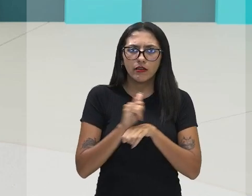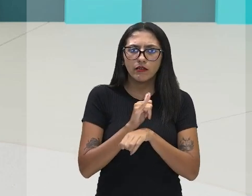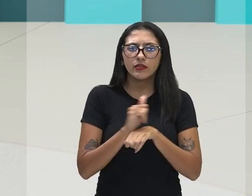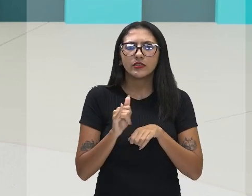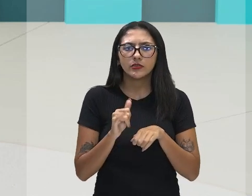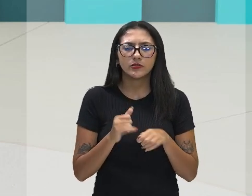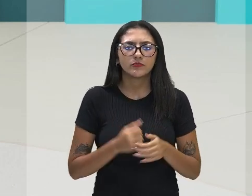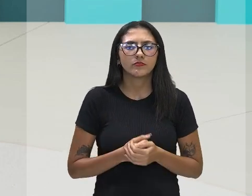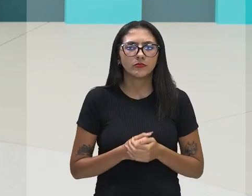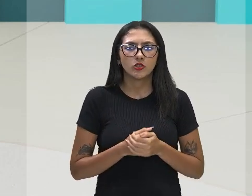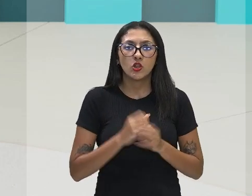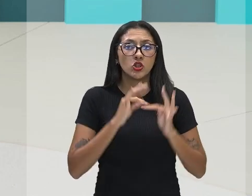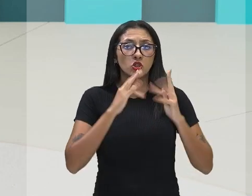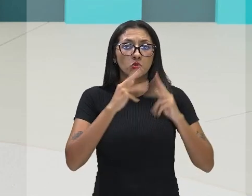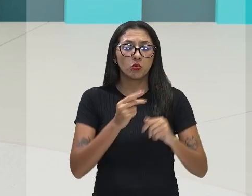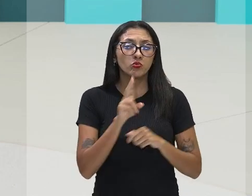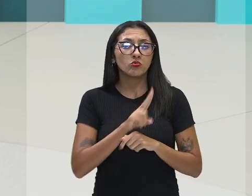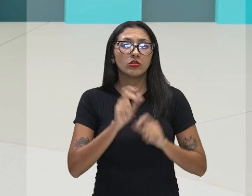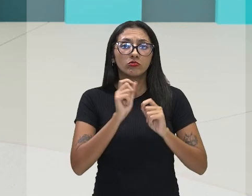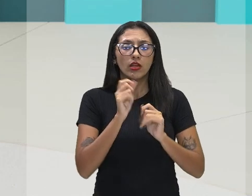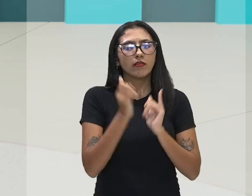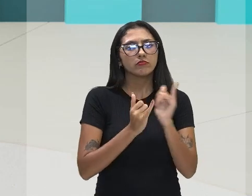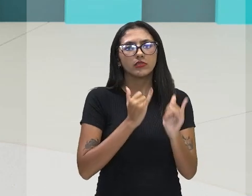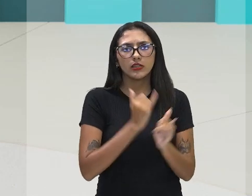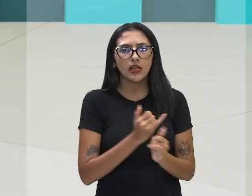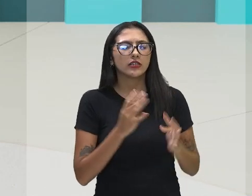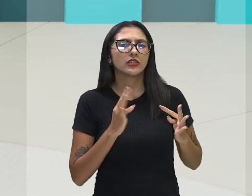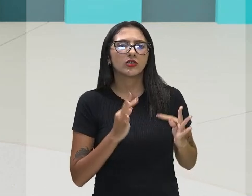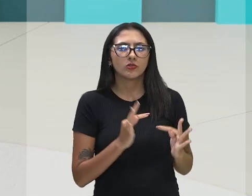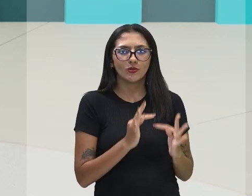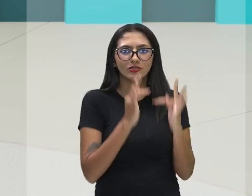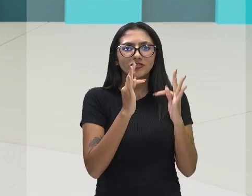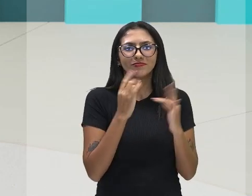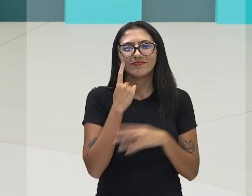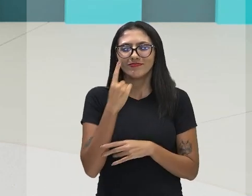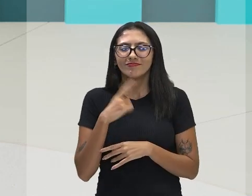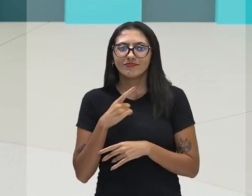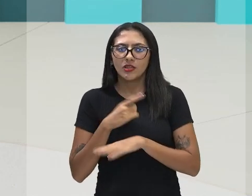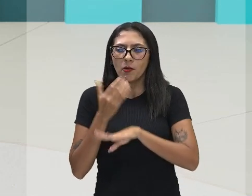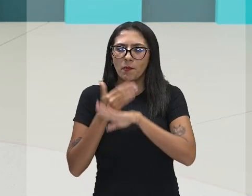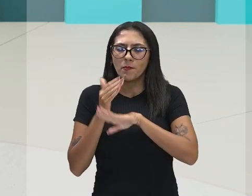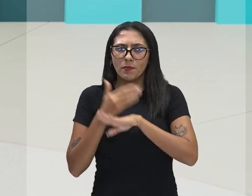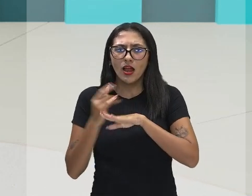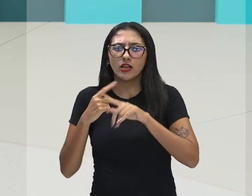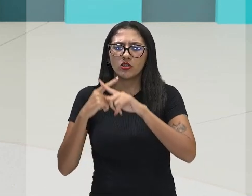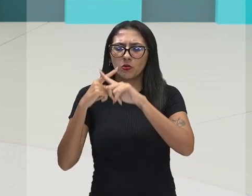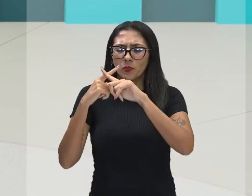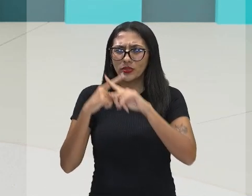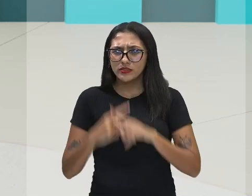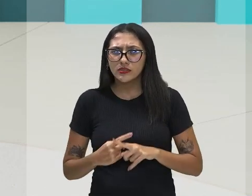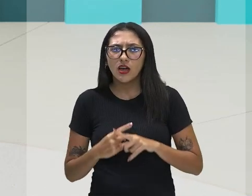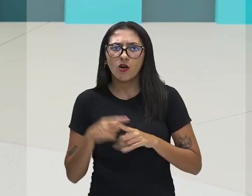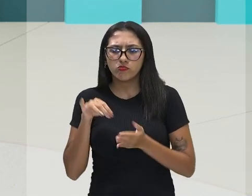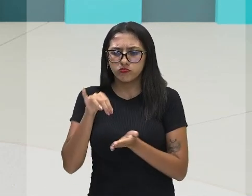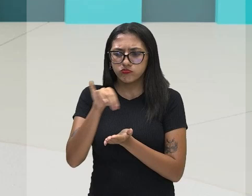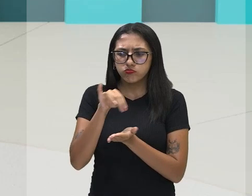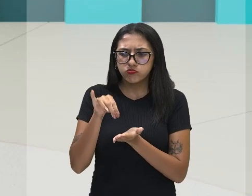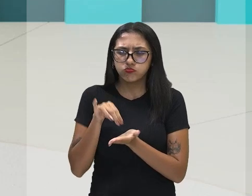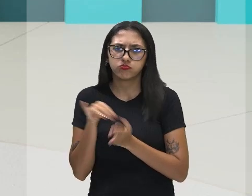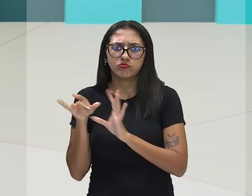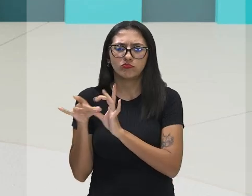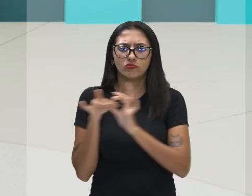ambiente virtual. Mostrando aí que casa muito legal a ideia do esporte, do jogo, da competição com o